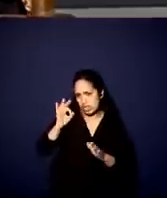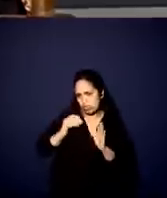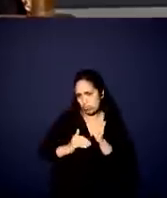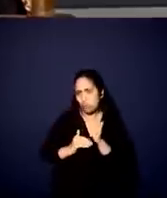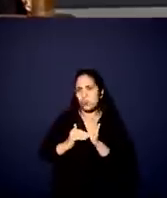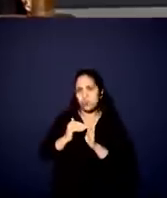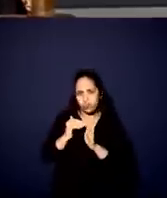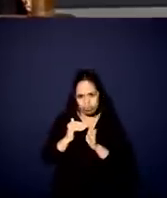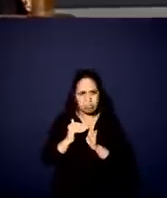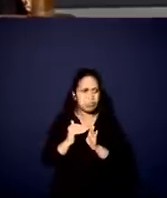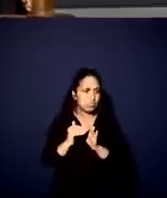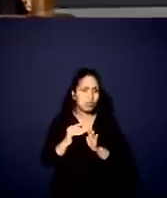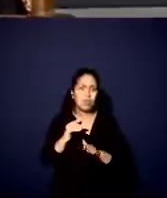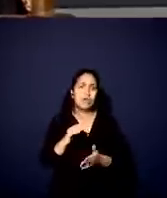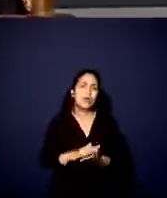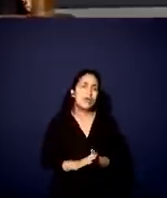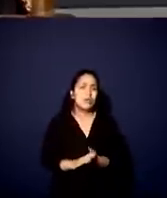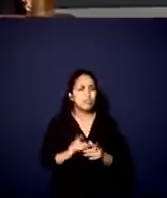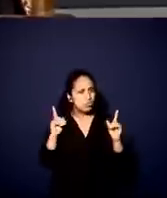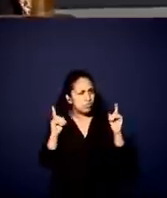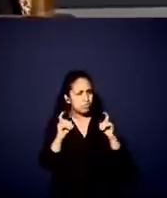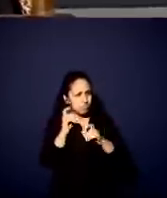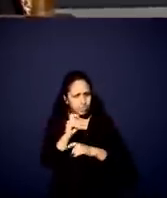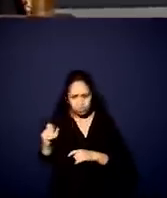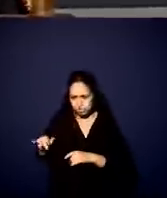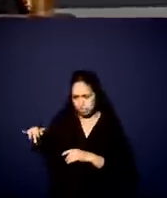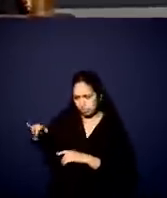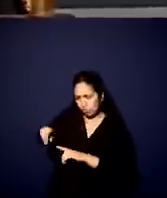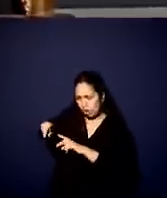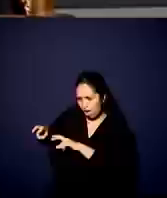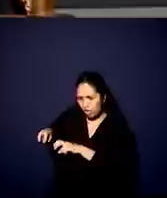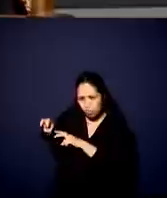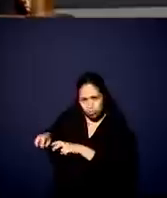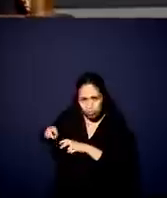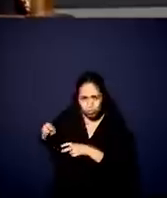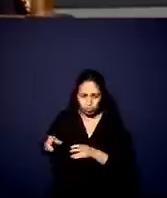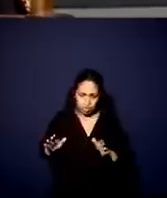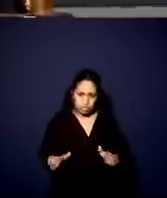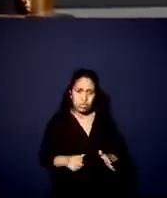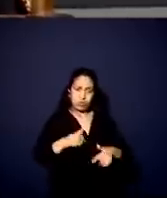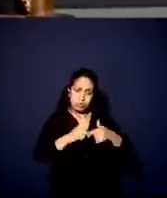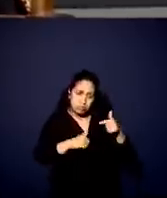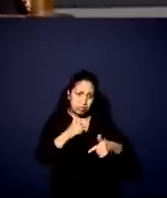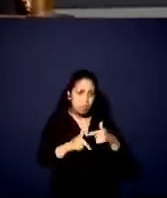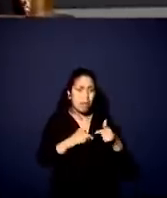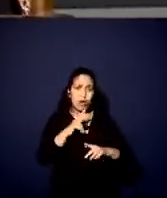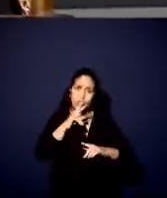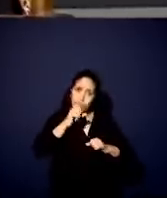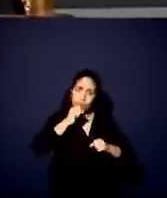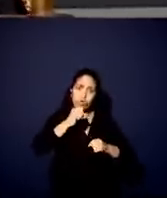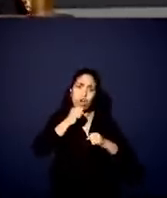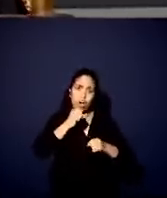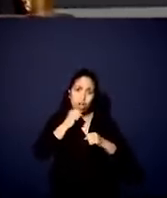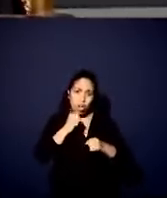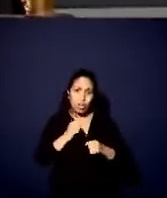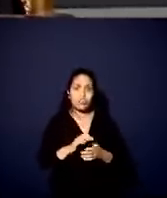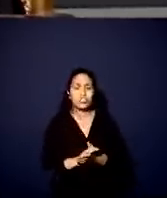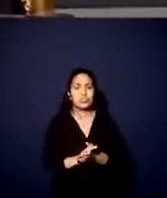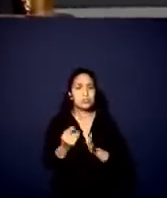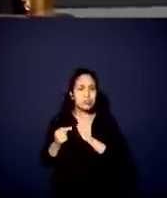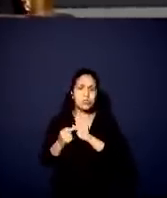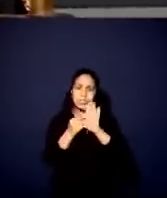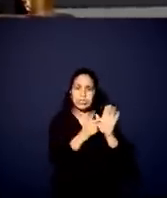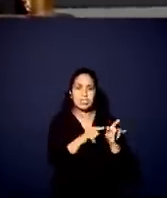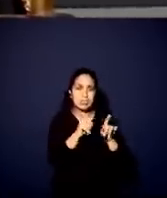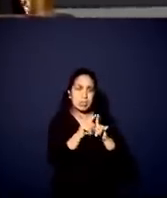esse ano muito puxado por agricultura o setor de serviço tá vindo mais forte do que a gente imaginava que simplesmente refletir nessa questão